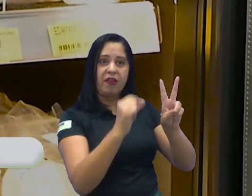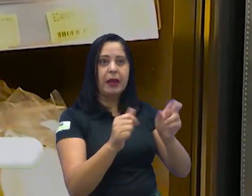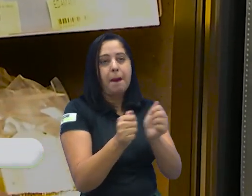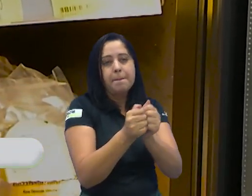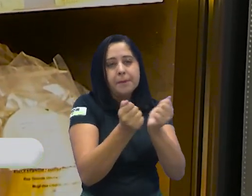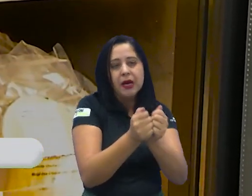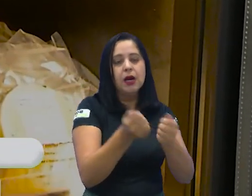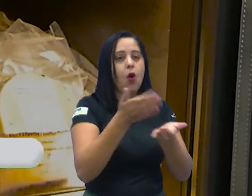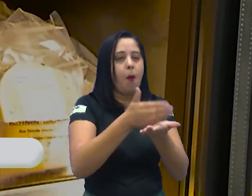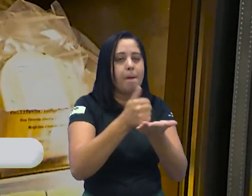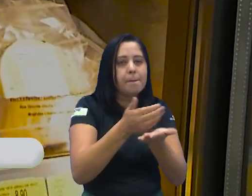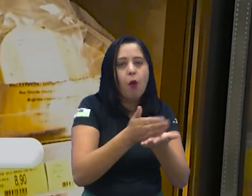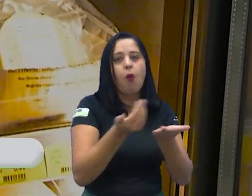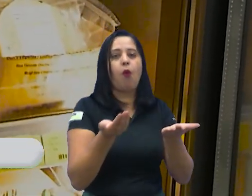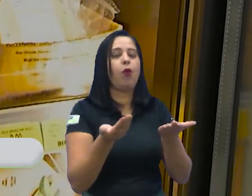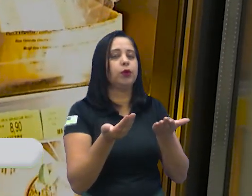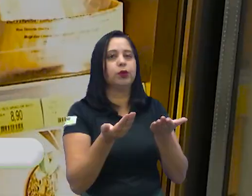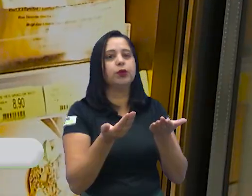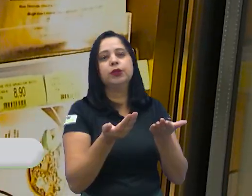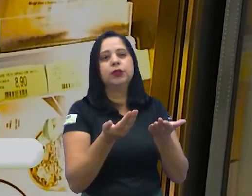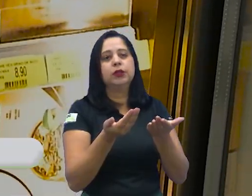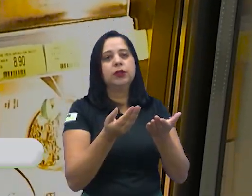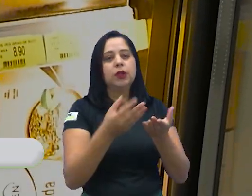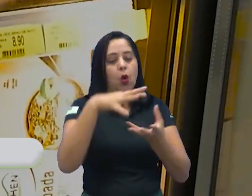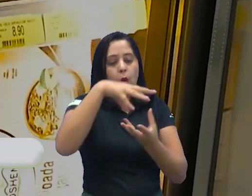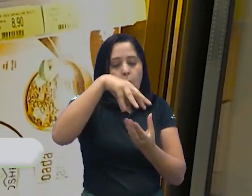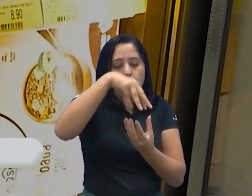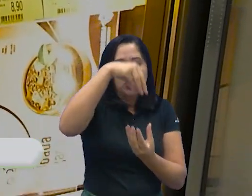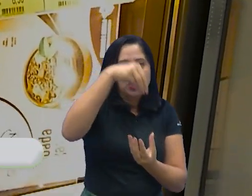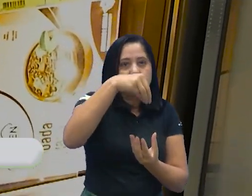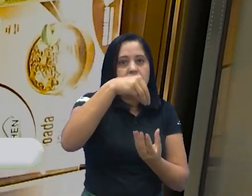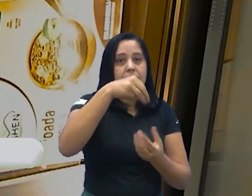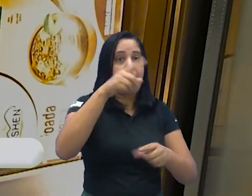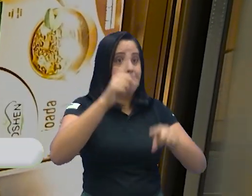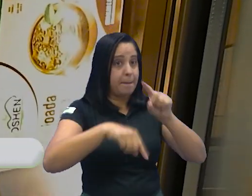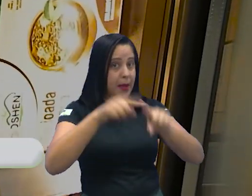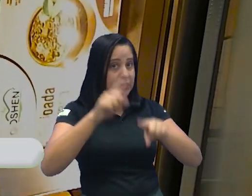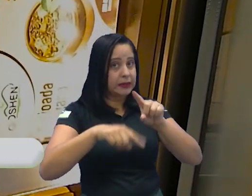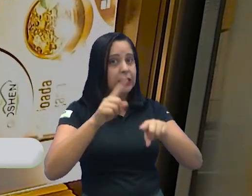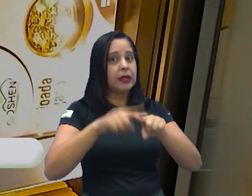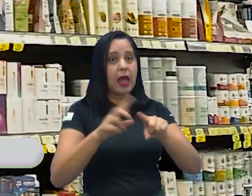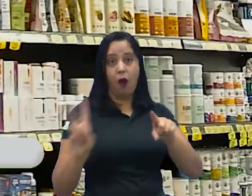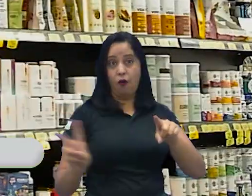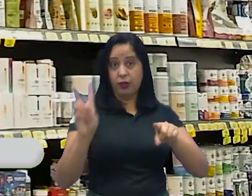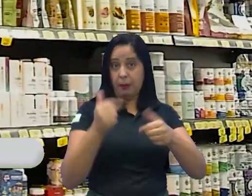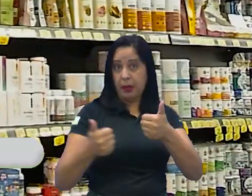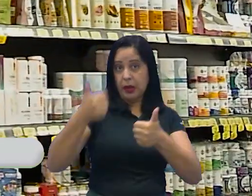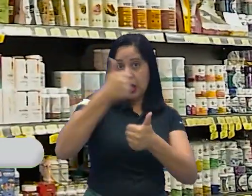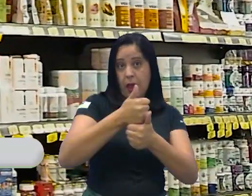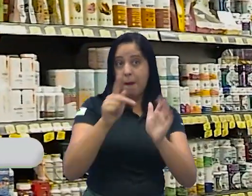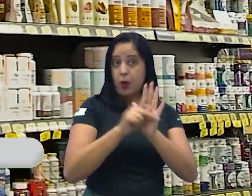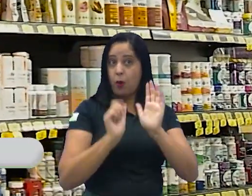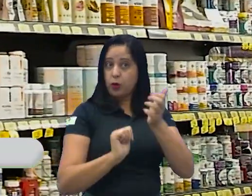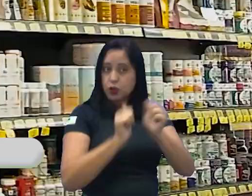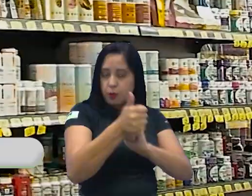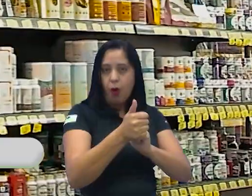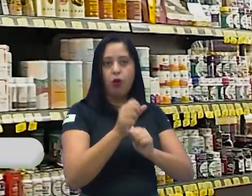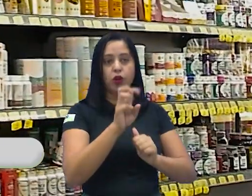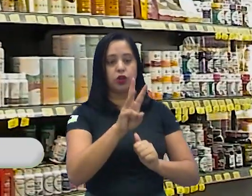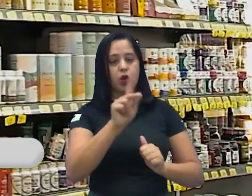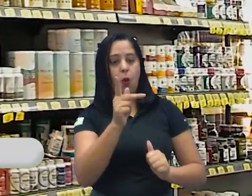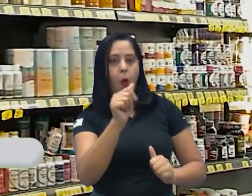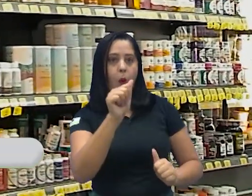bolos, salgados, até produtos de suplementação aí de nutrição esportiva, como whey, né?